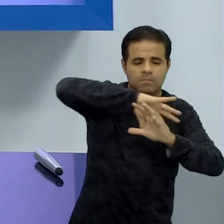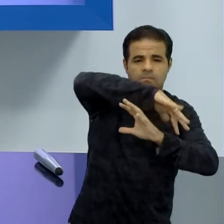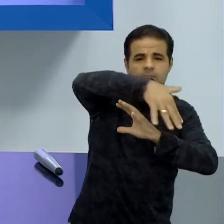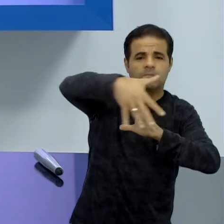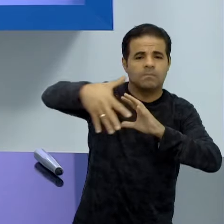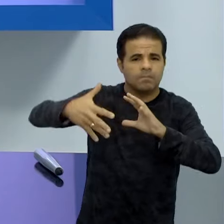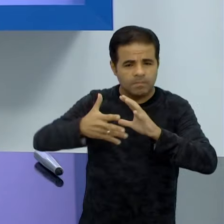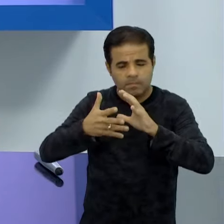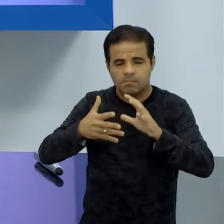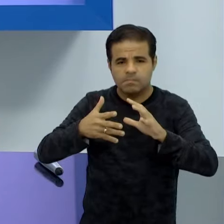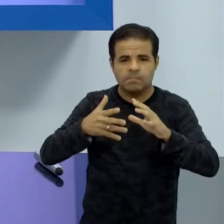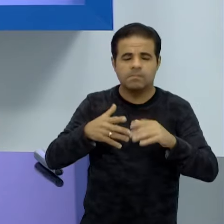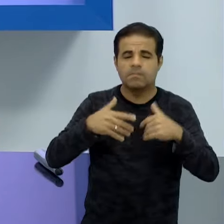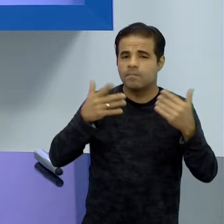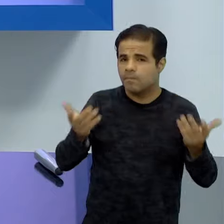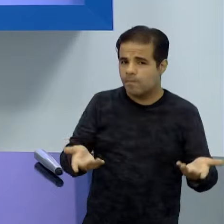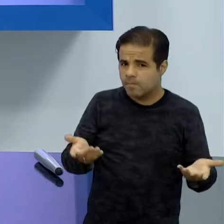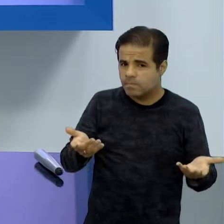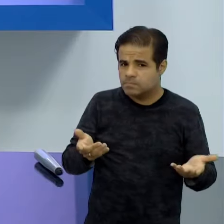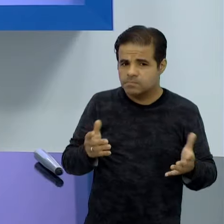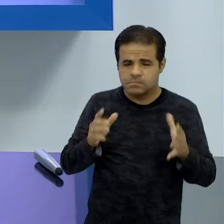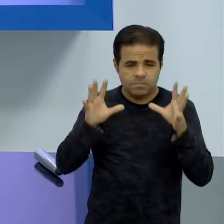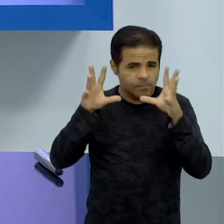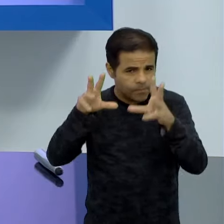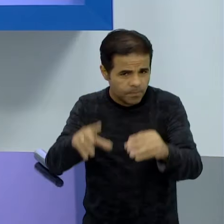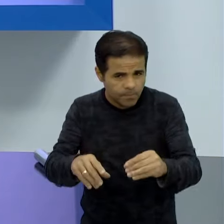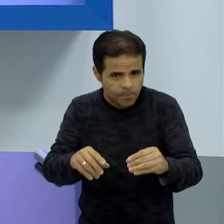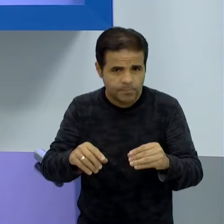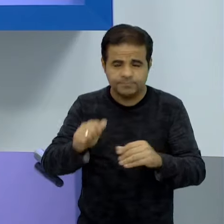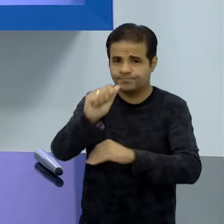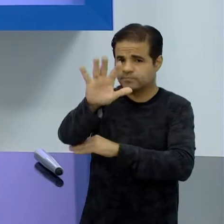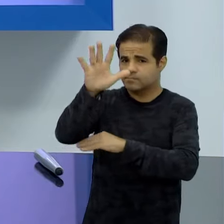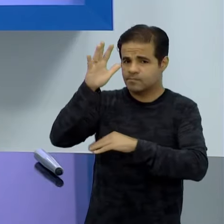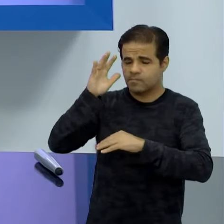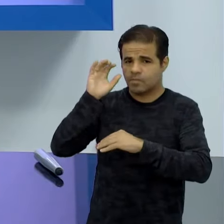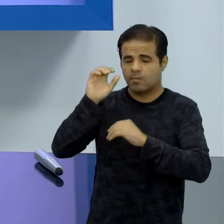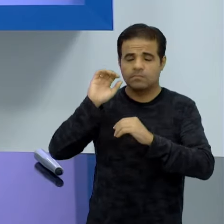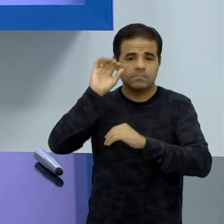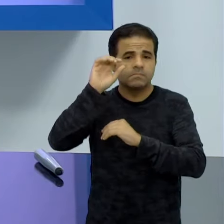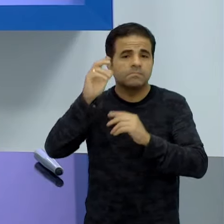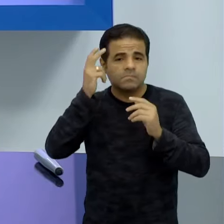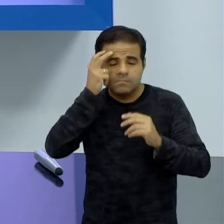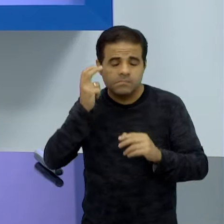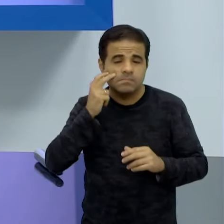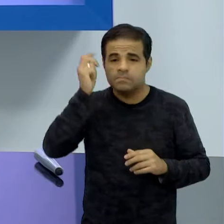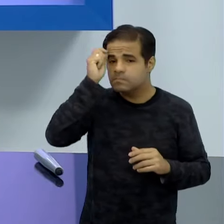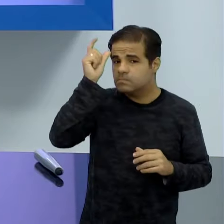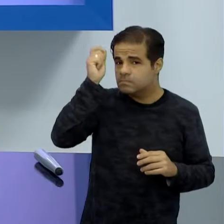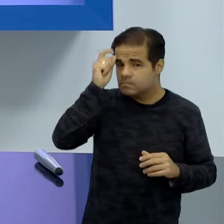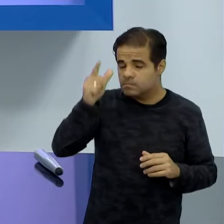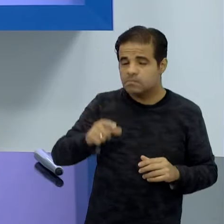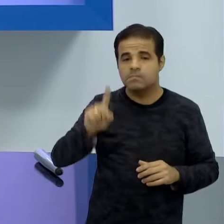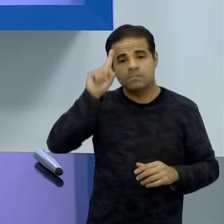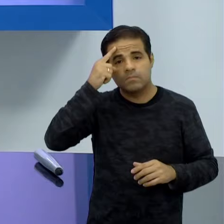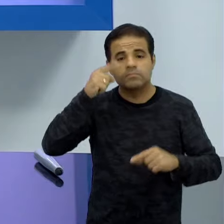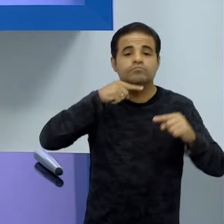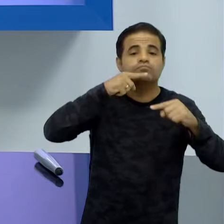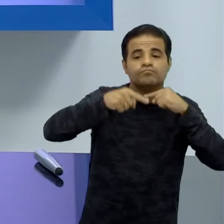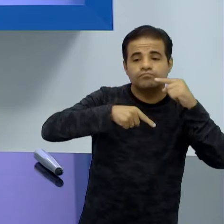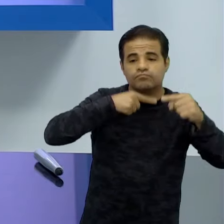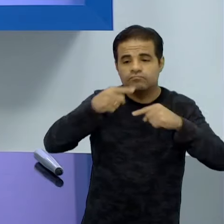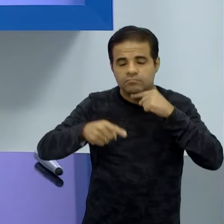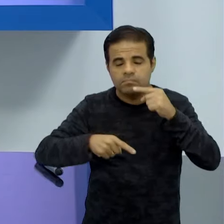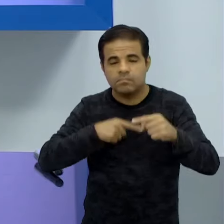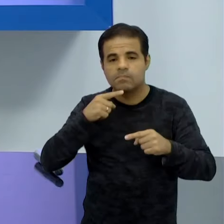planeta. Será que, na verdade, tudo isso não é uma paisagem cultural? Então, fica essa dúvida que ainda nós não